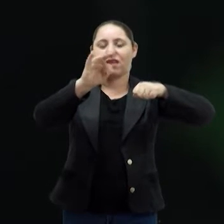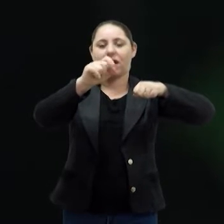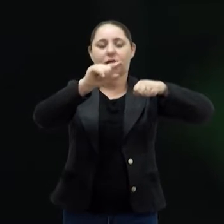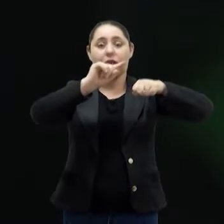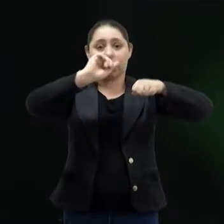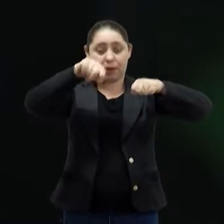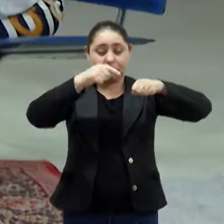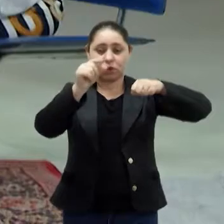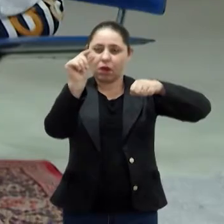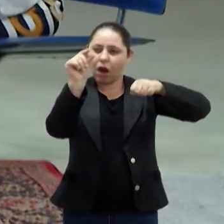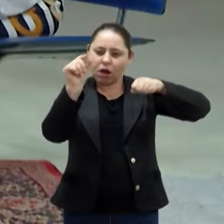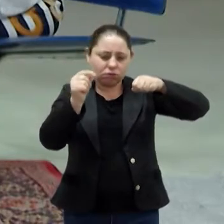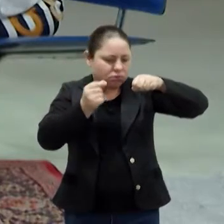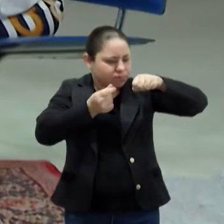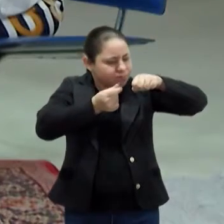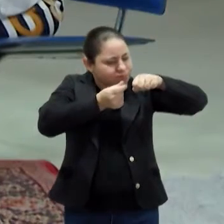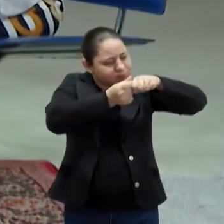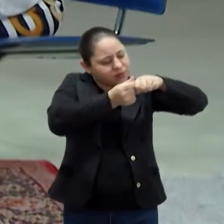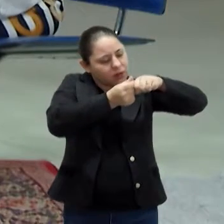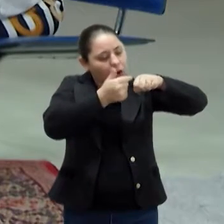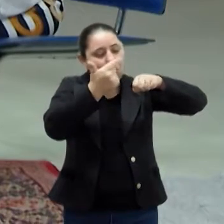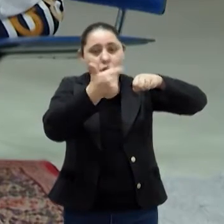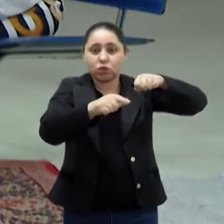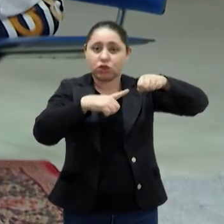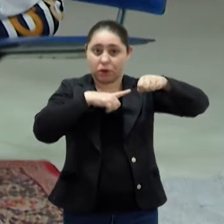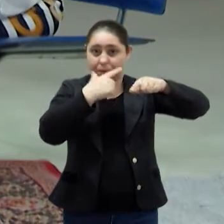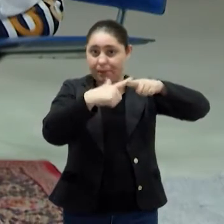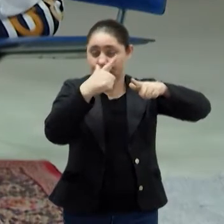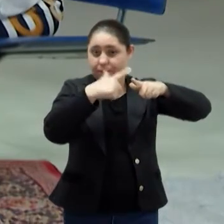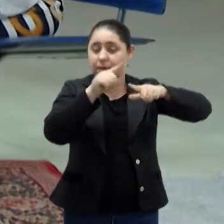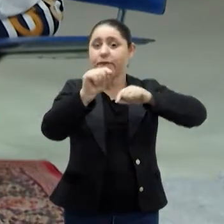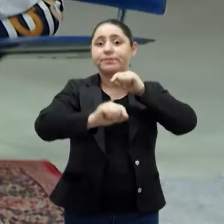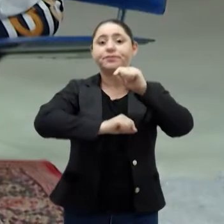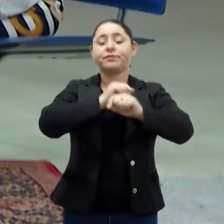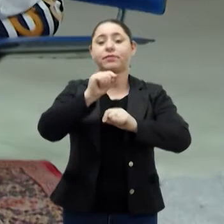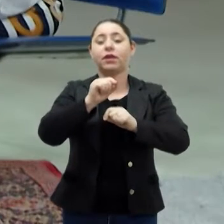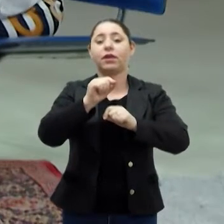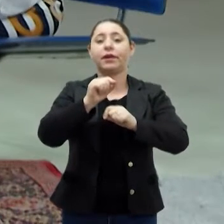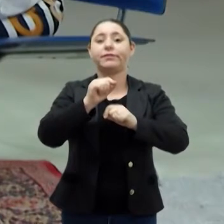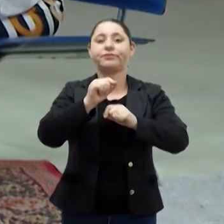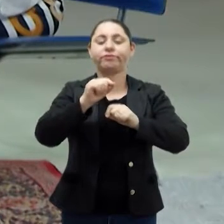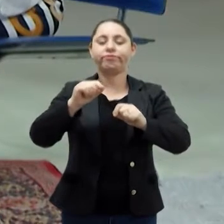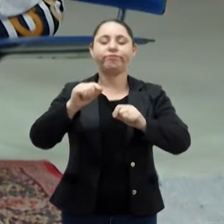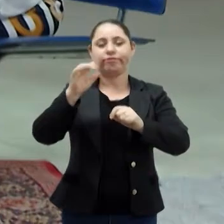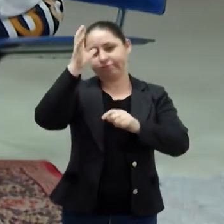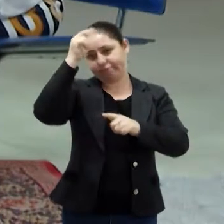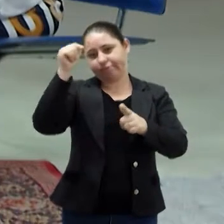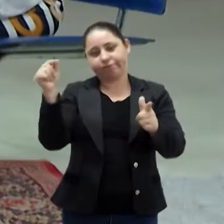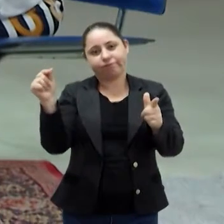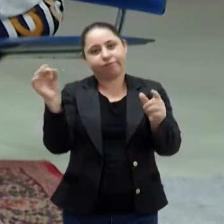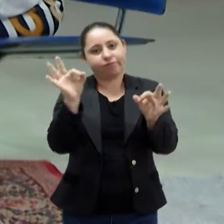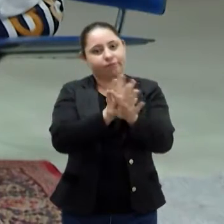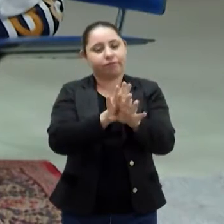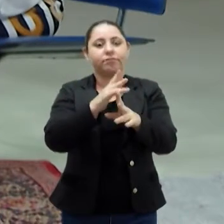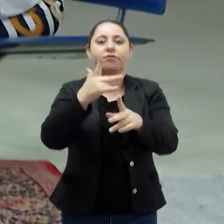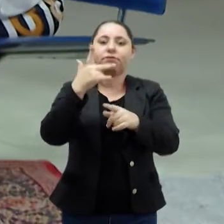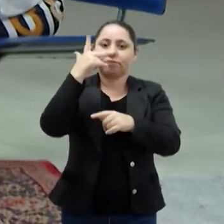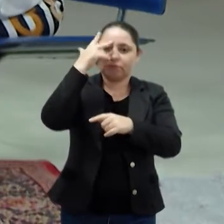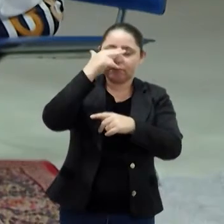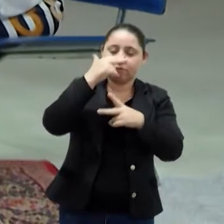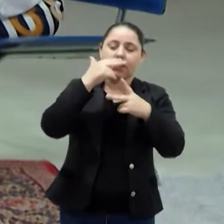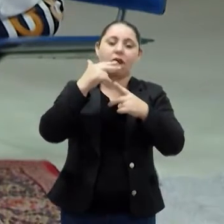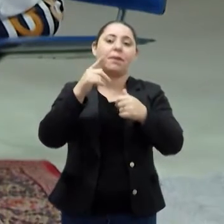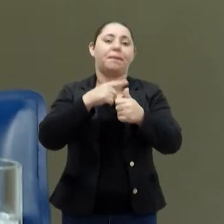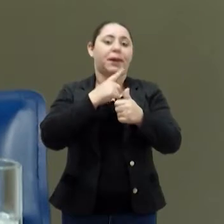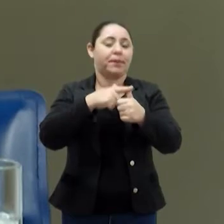gente implanta uma lente aonde estava a catarata para que realmente seja concluída a cirurgia. Então são dois